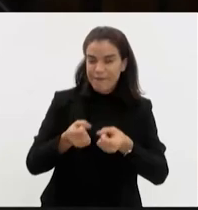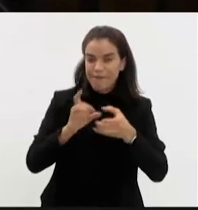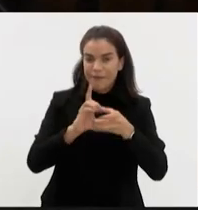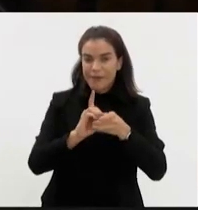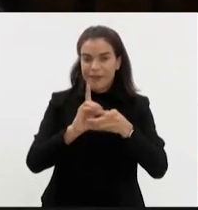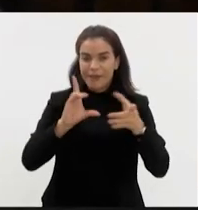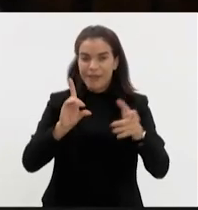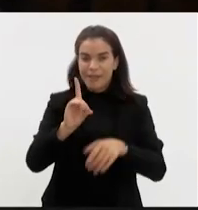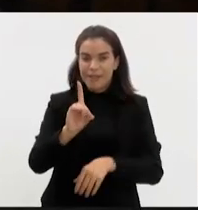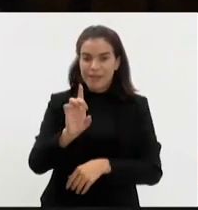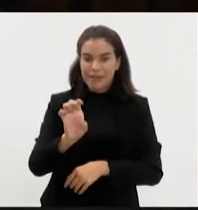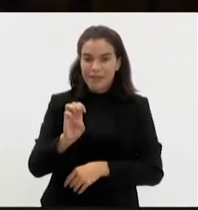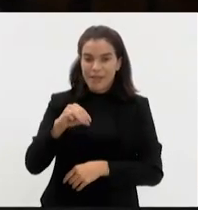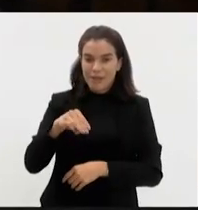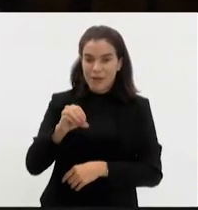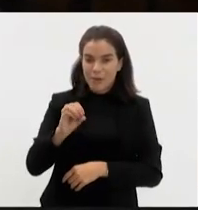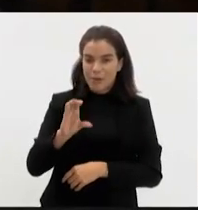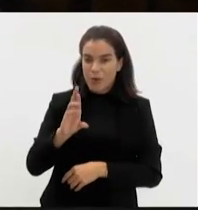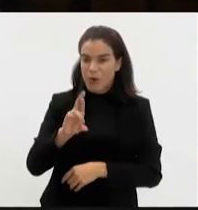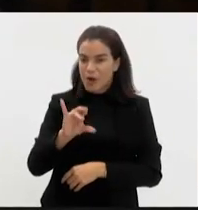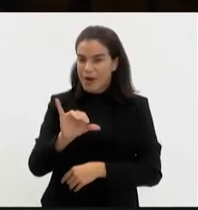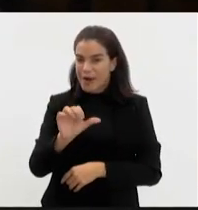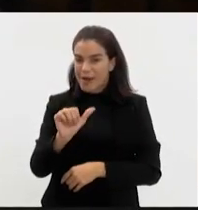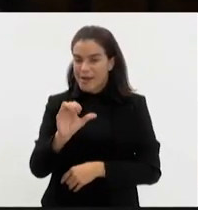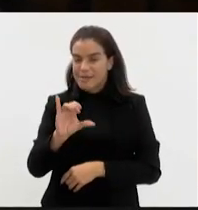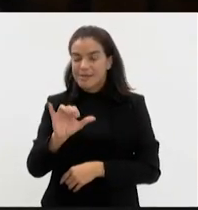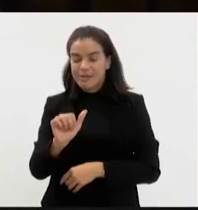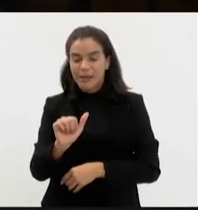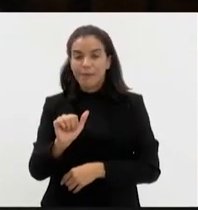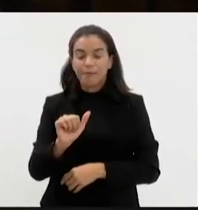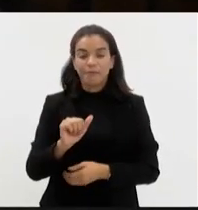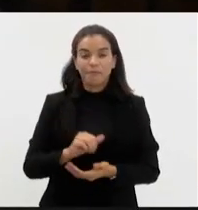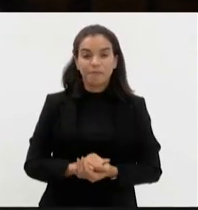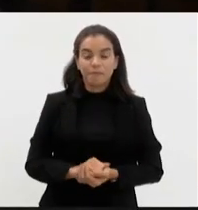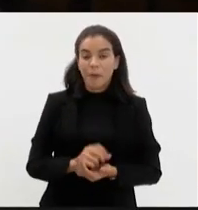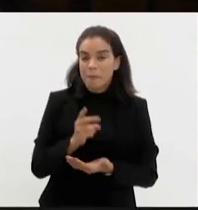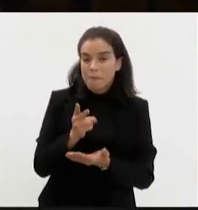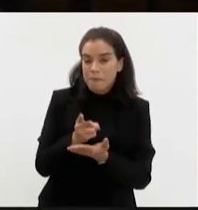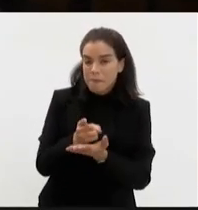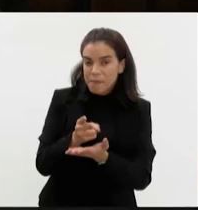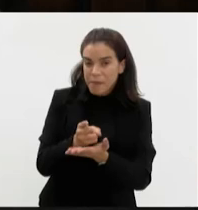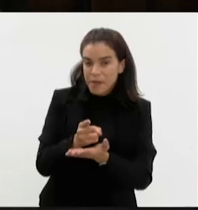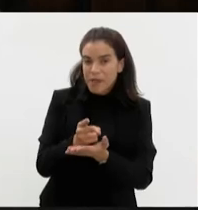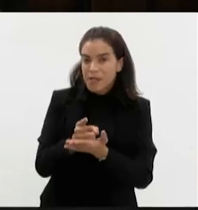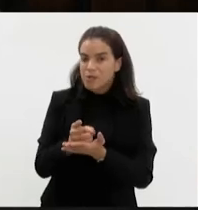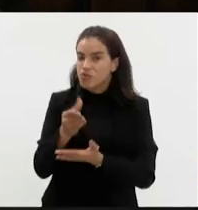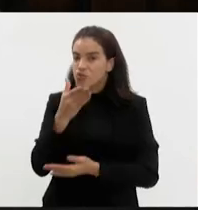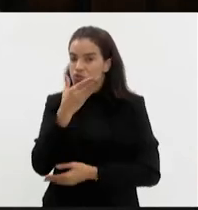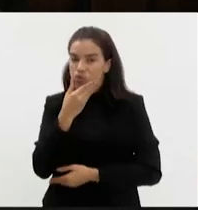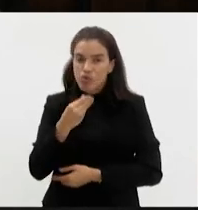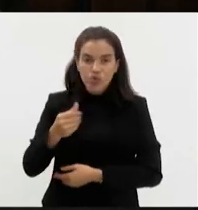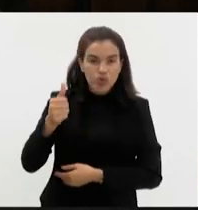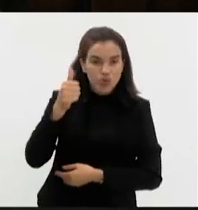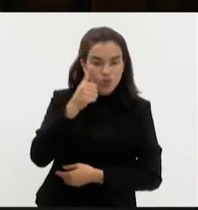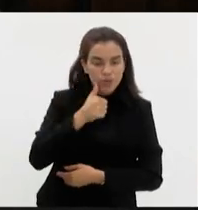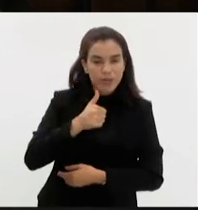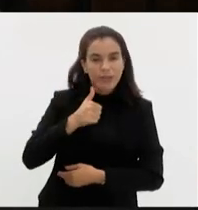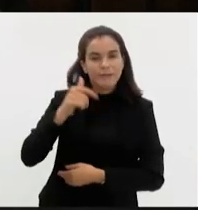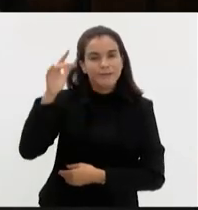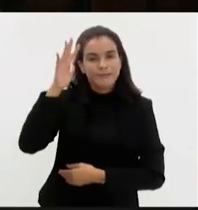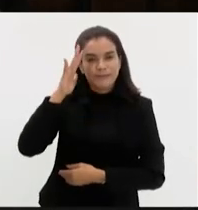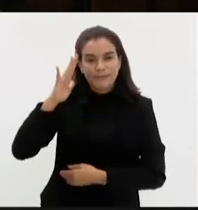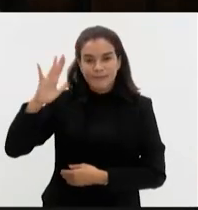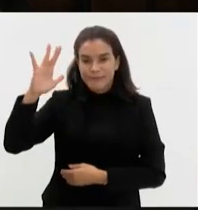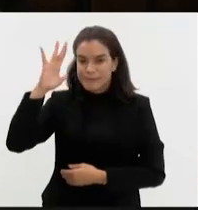democracia quando a gente fala de democracia embora todos e todas imaginemos